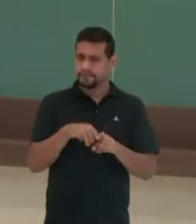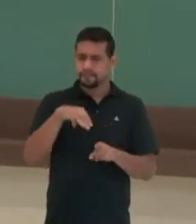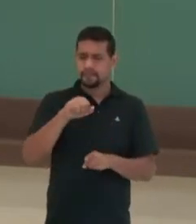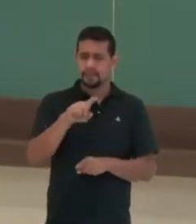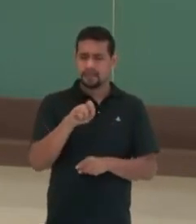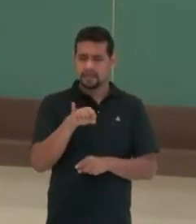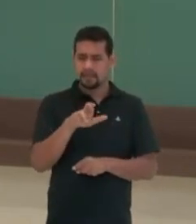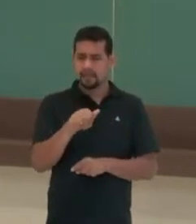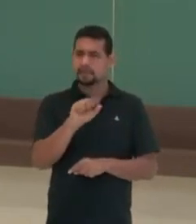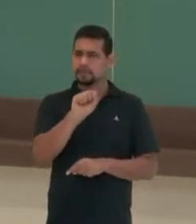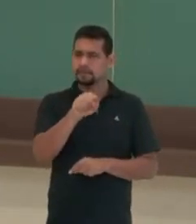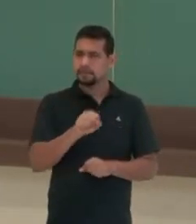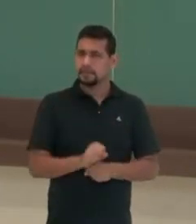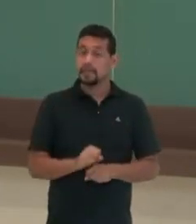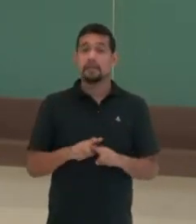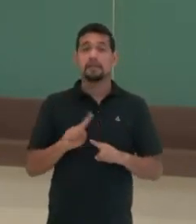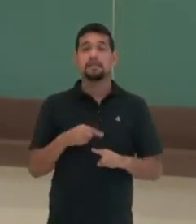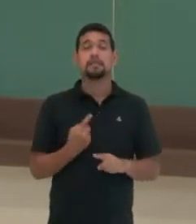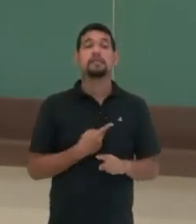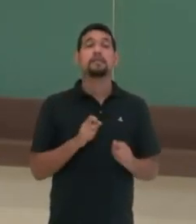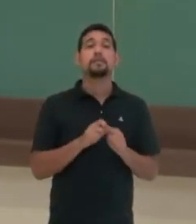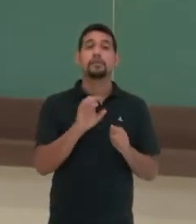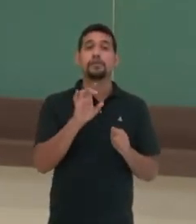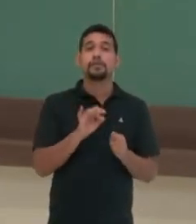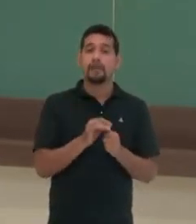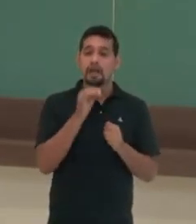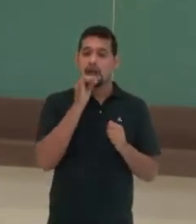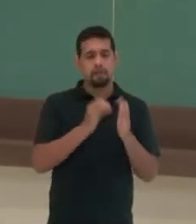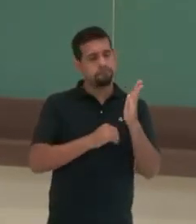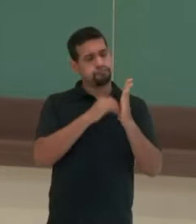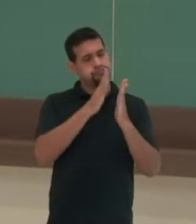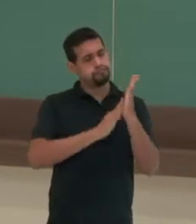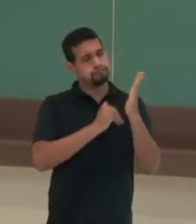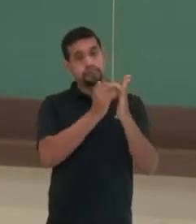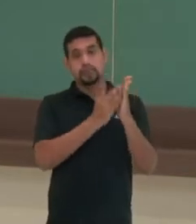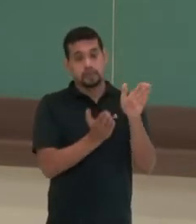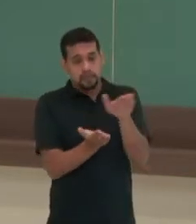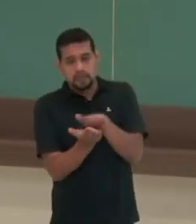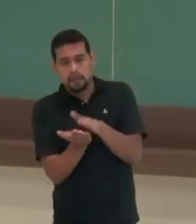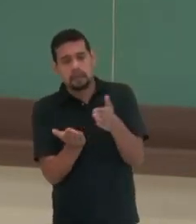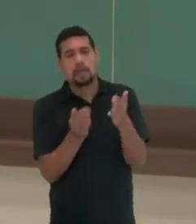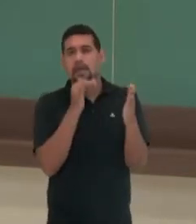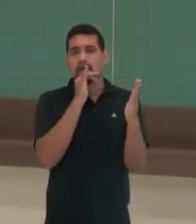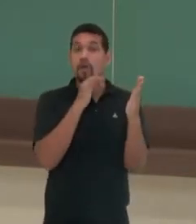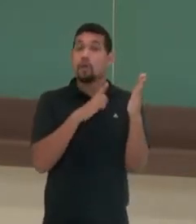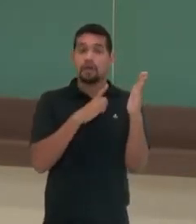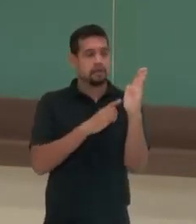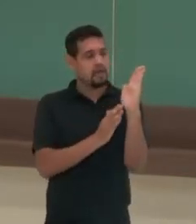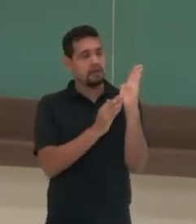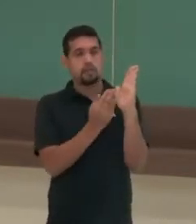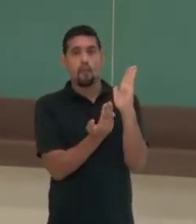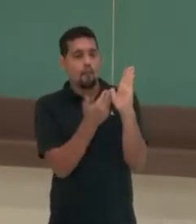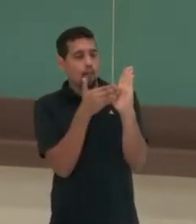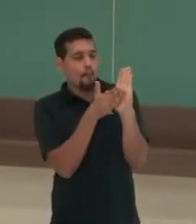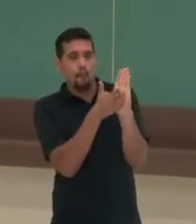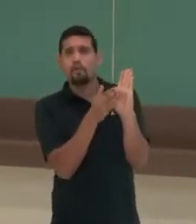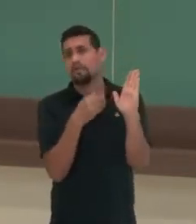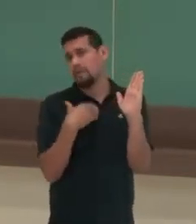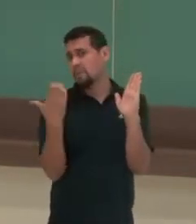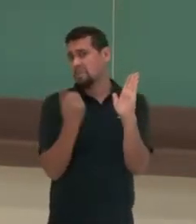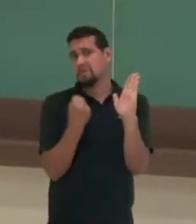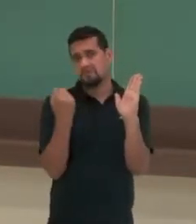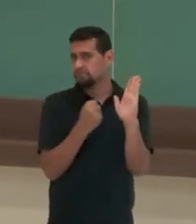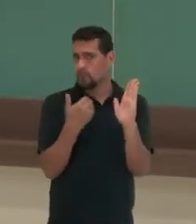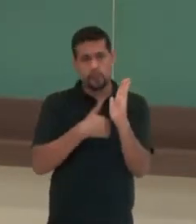de xilogravura, tá? Tocando só as partes elevadas, Então os espaços que estão nesses vazios vão ficar branco